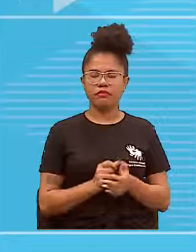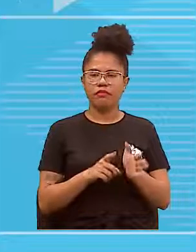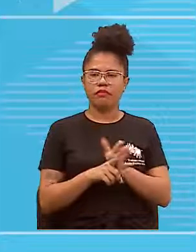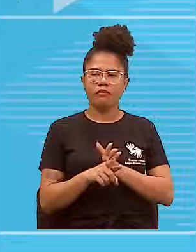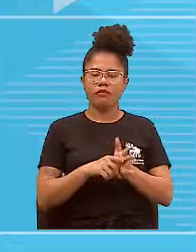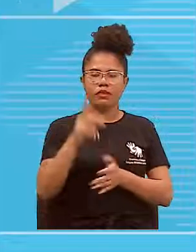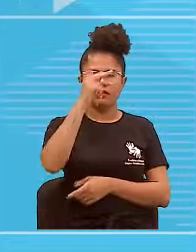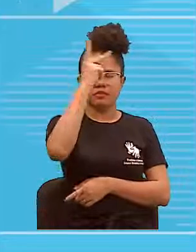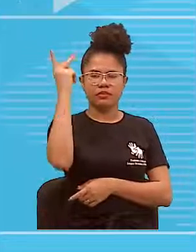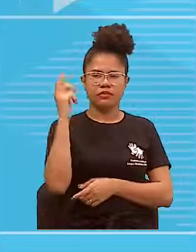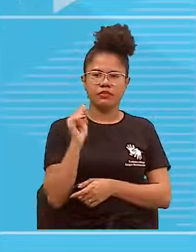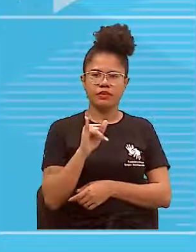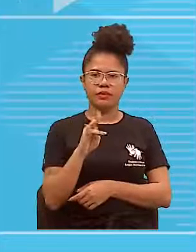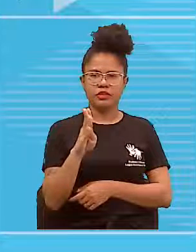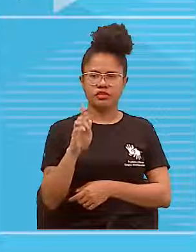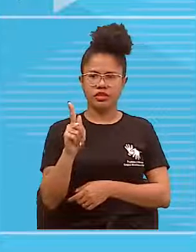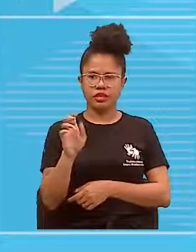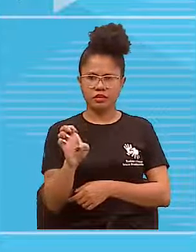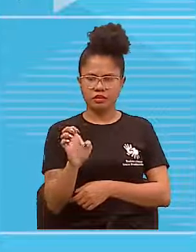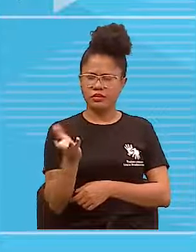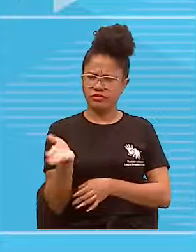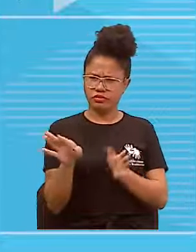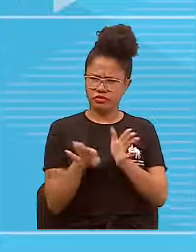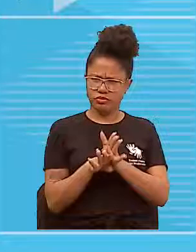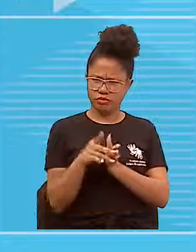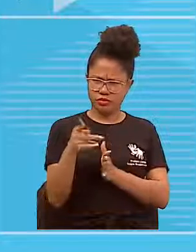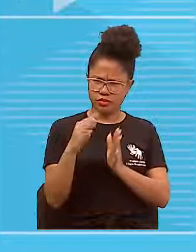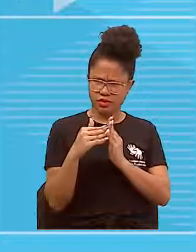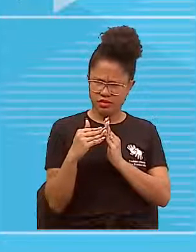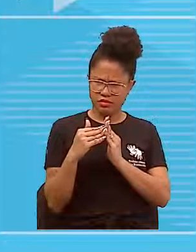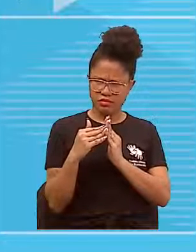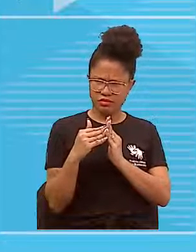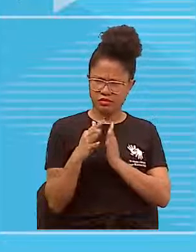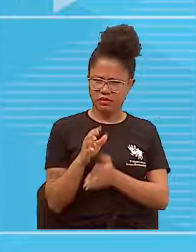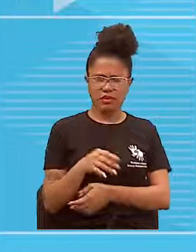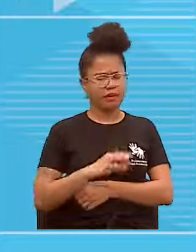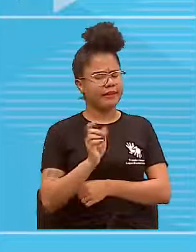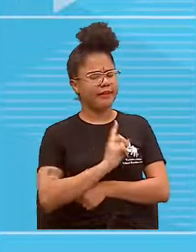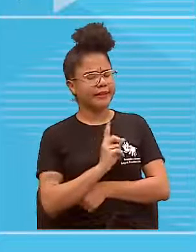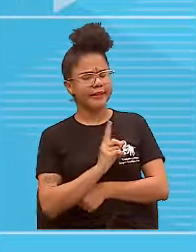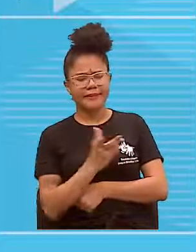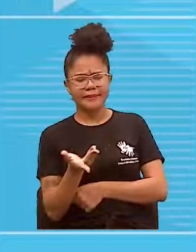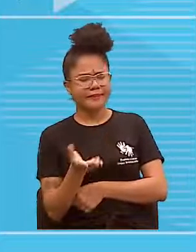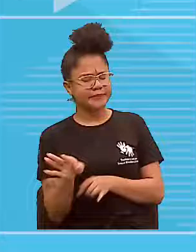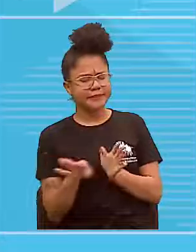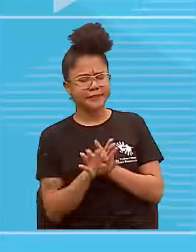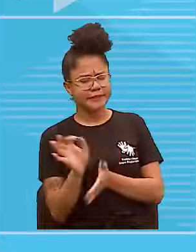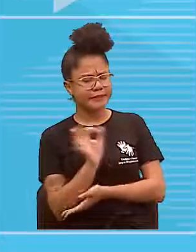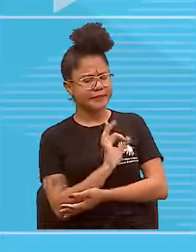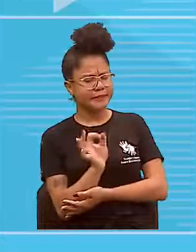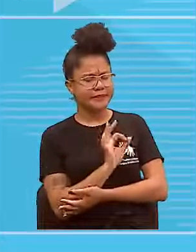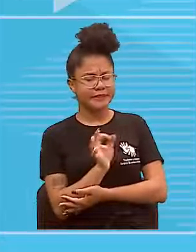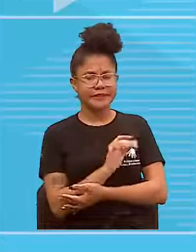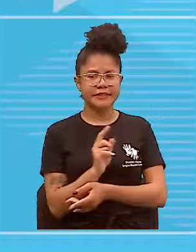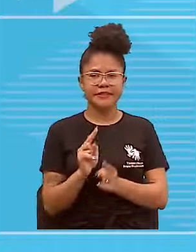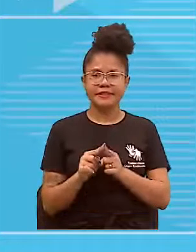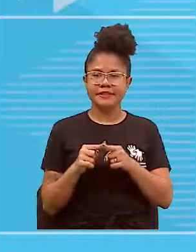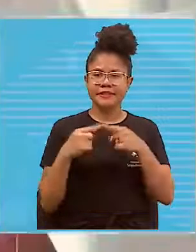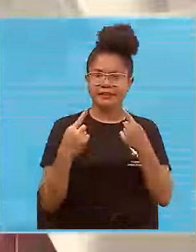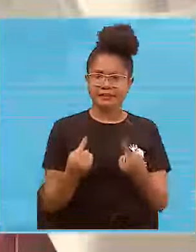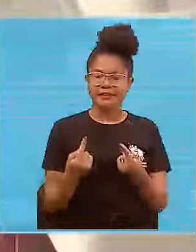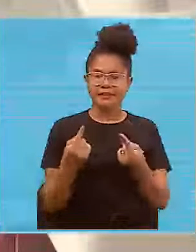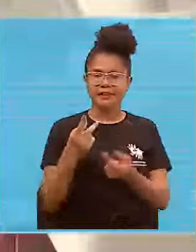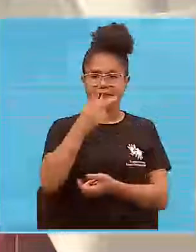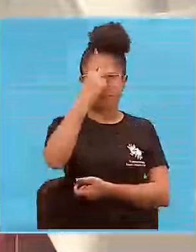casa? Já receberam? Não, professor, não recebi. Gente, o pessoal do